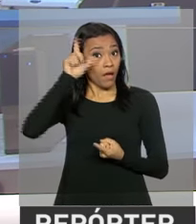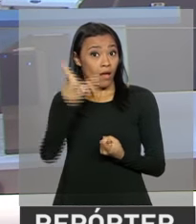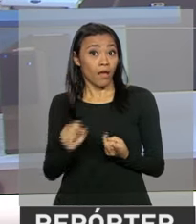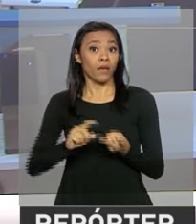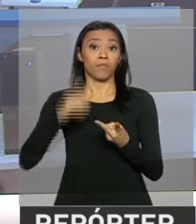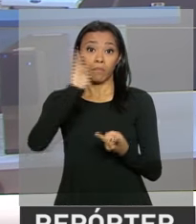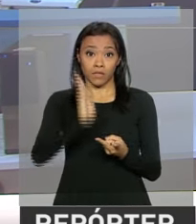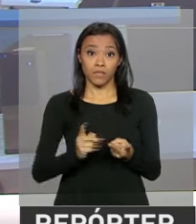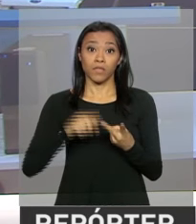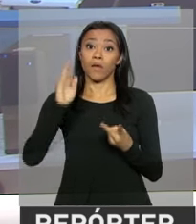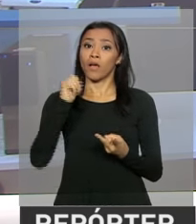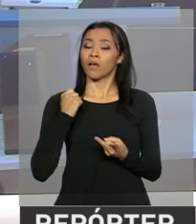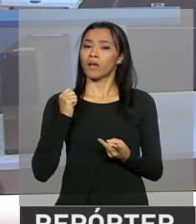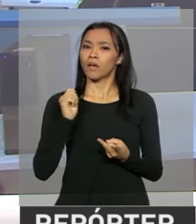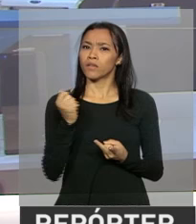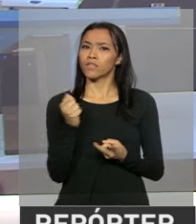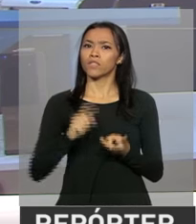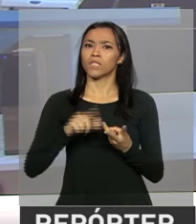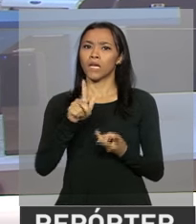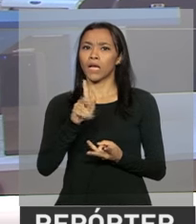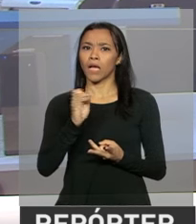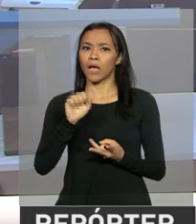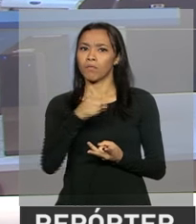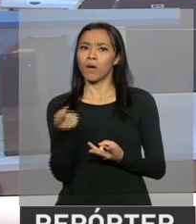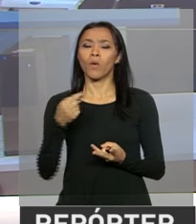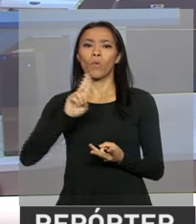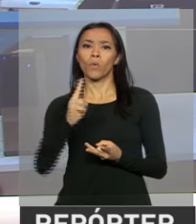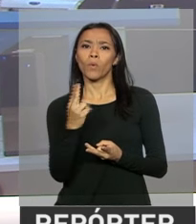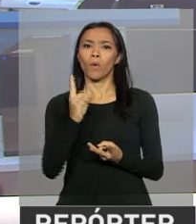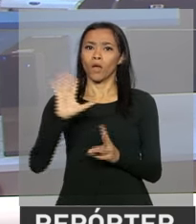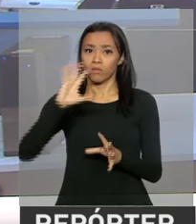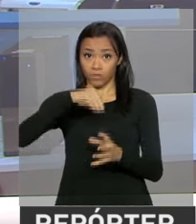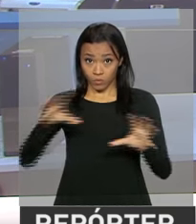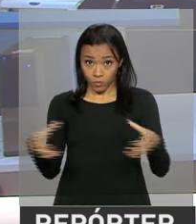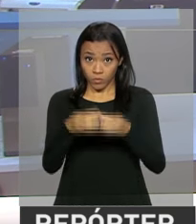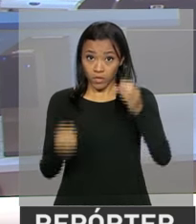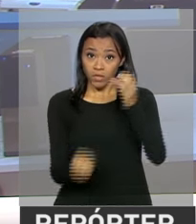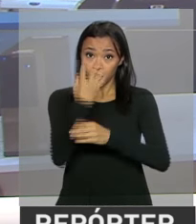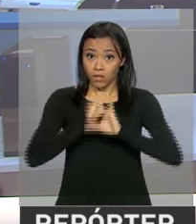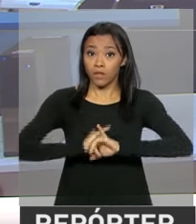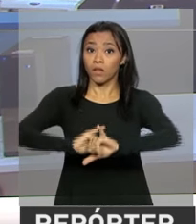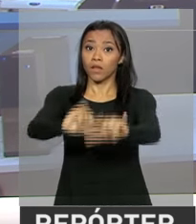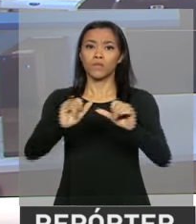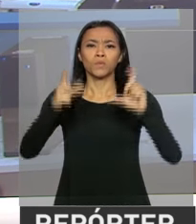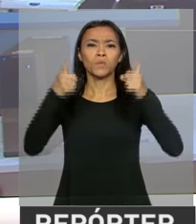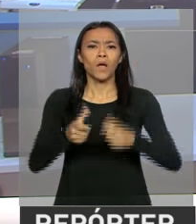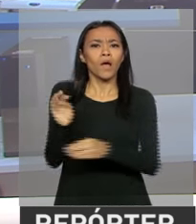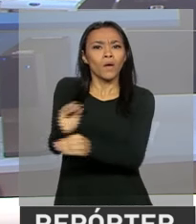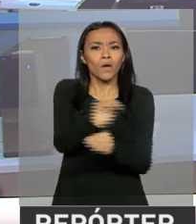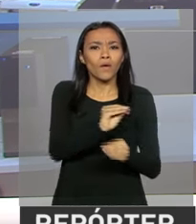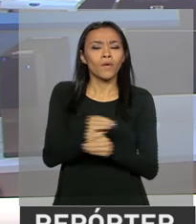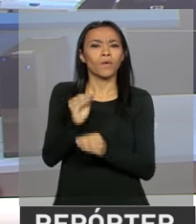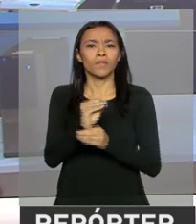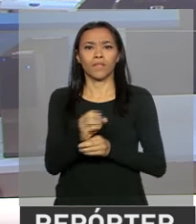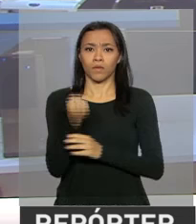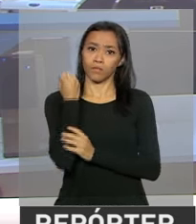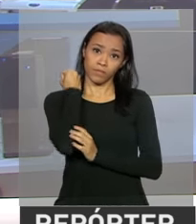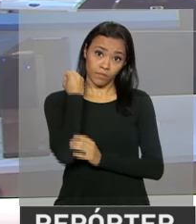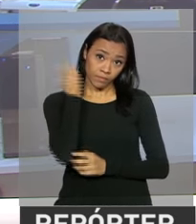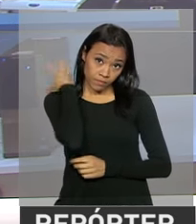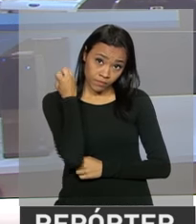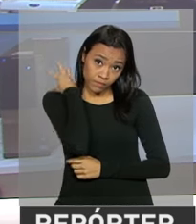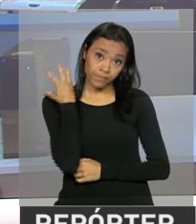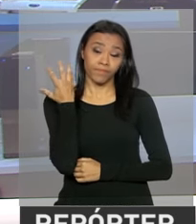Argentina Gabão e Uruguai lançam campanha pela criação do Santuário das baleias do Atlântico Sul a meta é